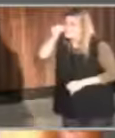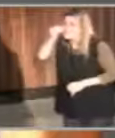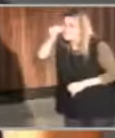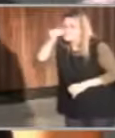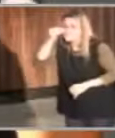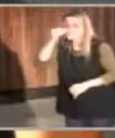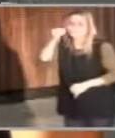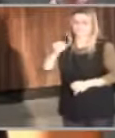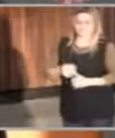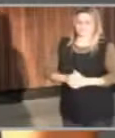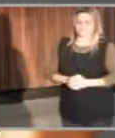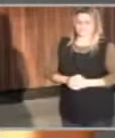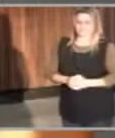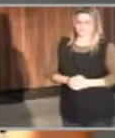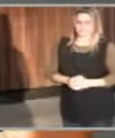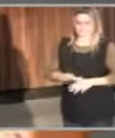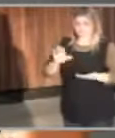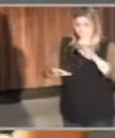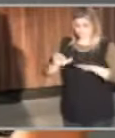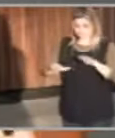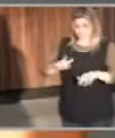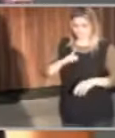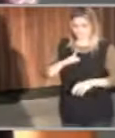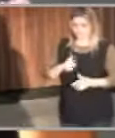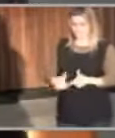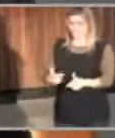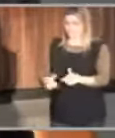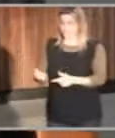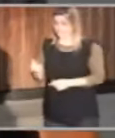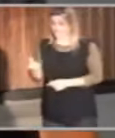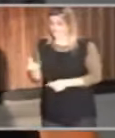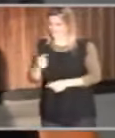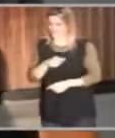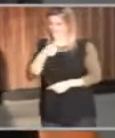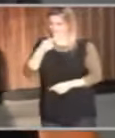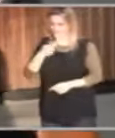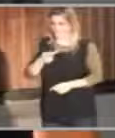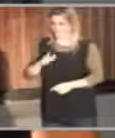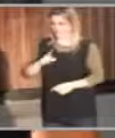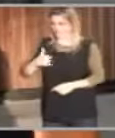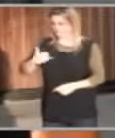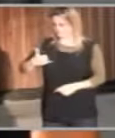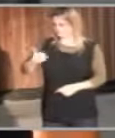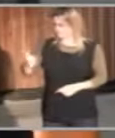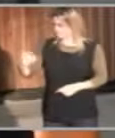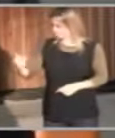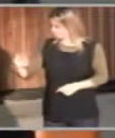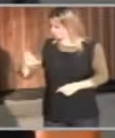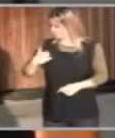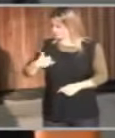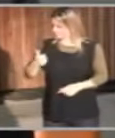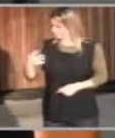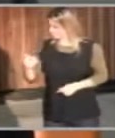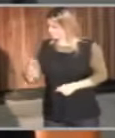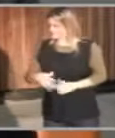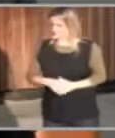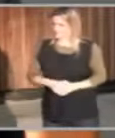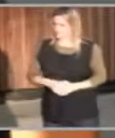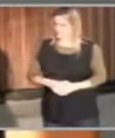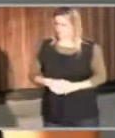quando a gente passa por essas tribulações financeiras eu fico me lembrando quando eu tinha 14 anos de idade a gente